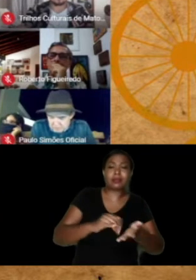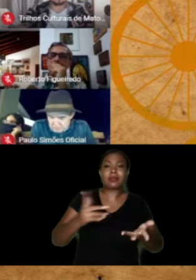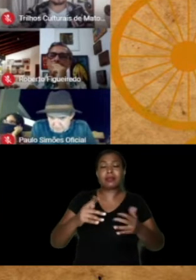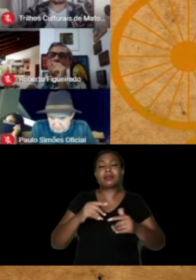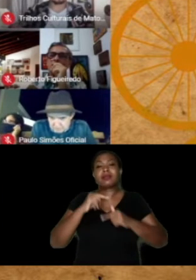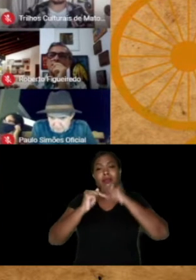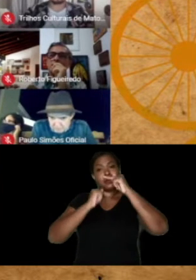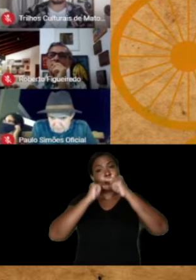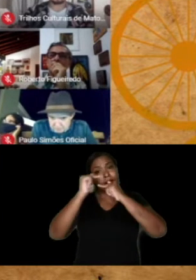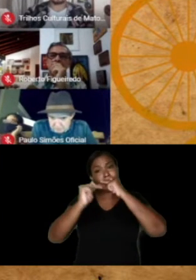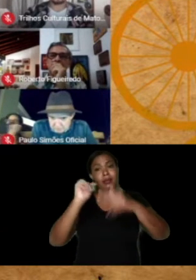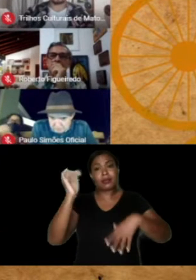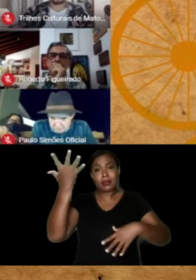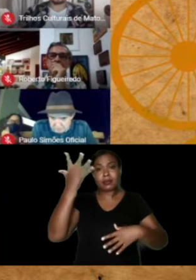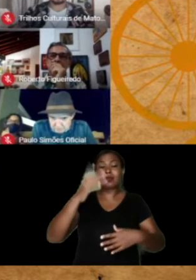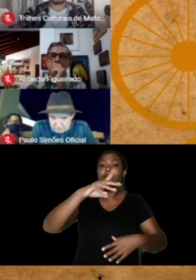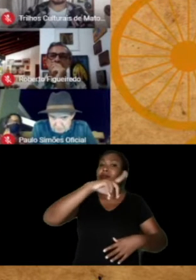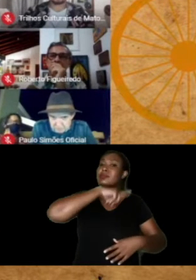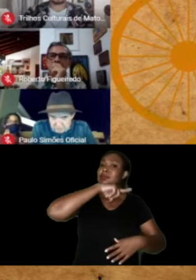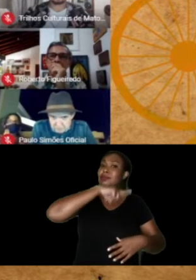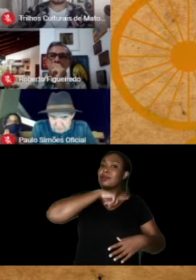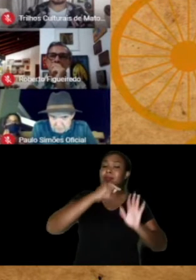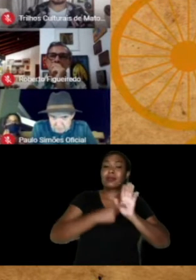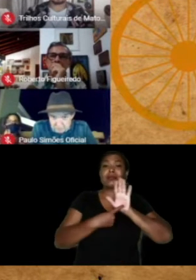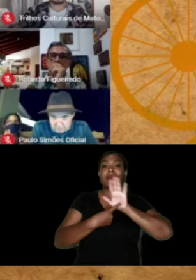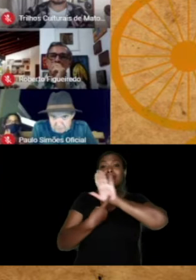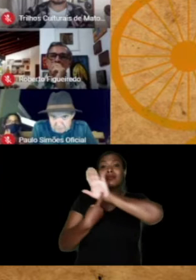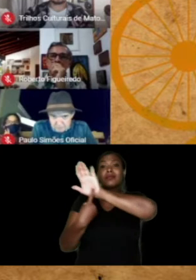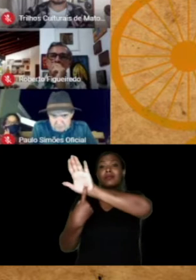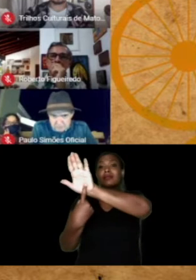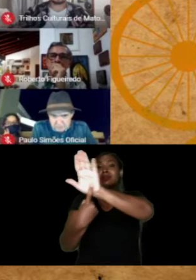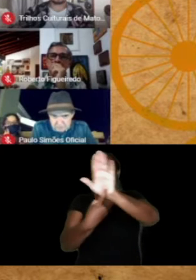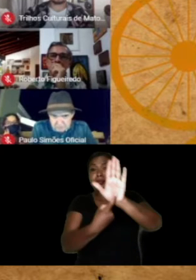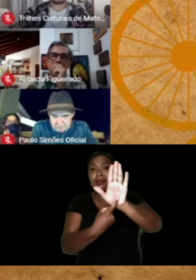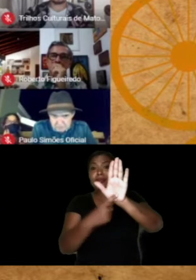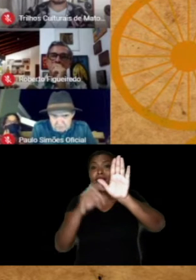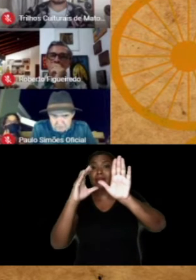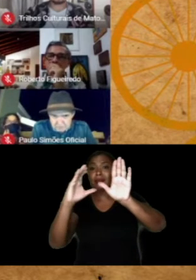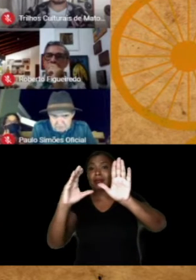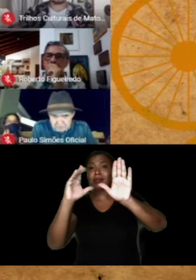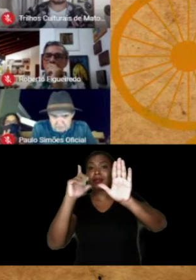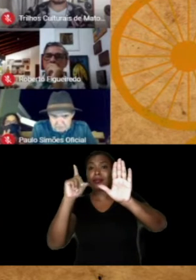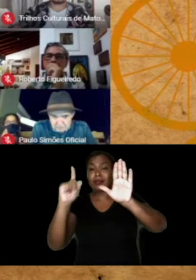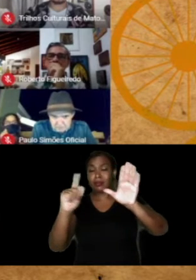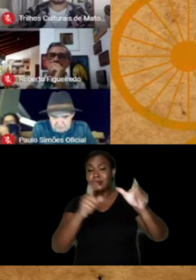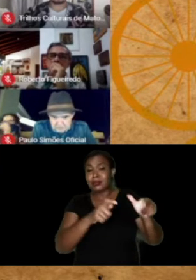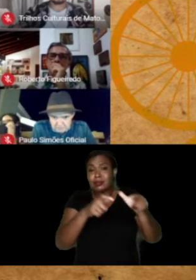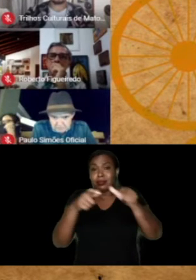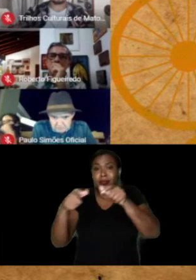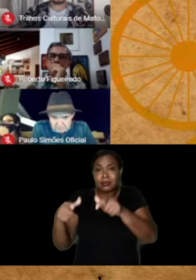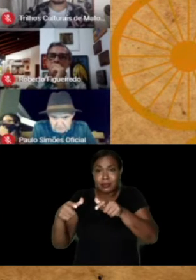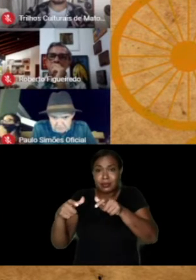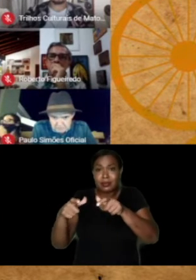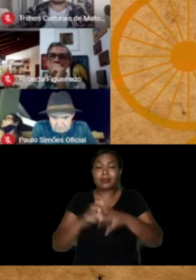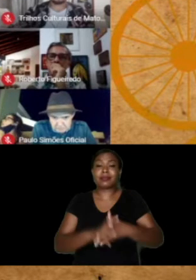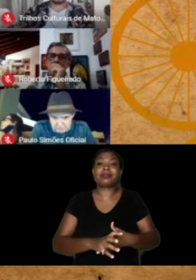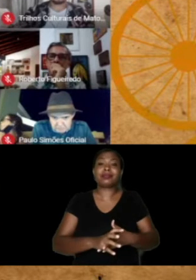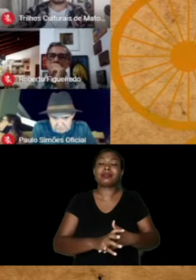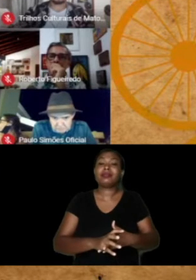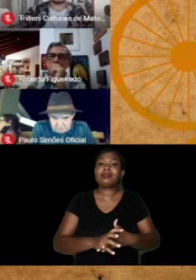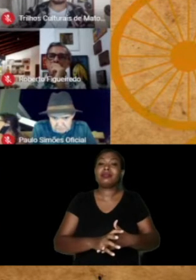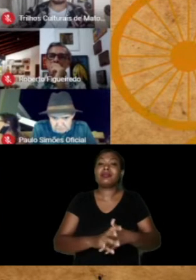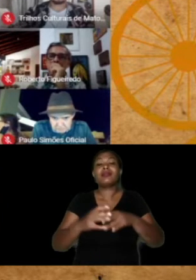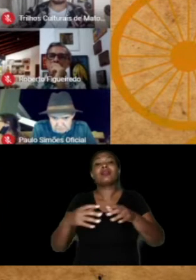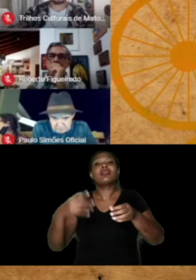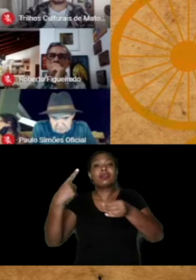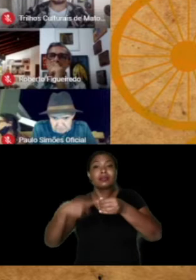processo, nós tivemos que mostrar para a cidade esse espaço. E a cidade